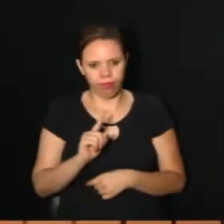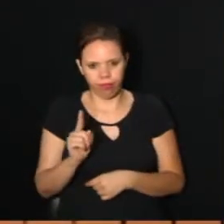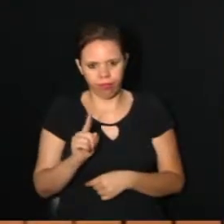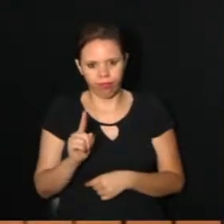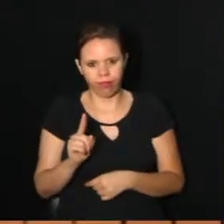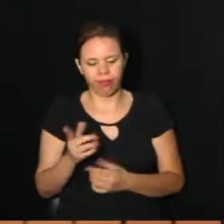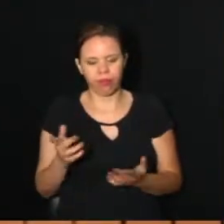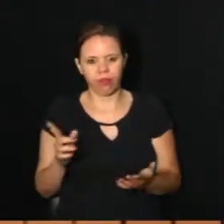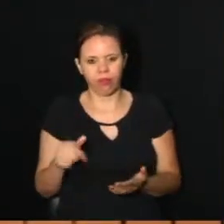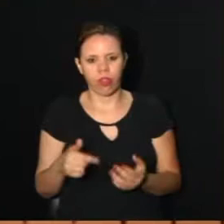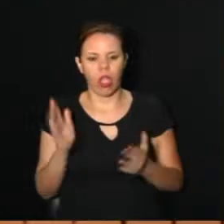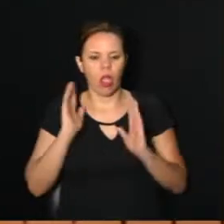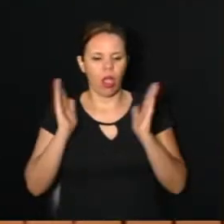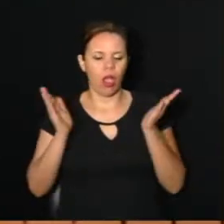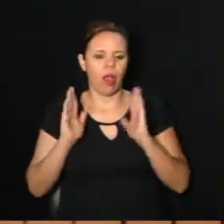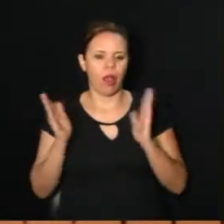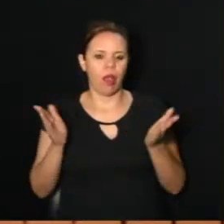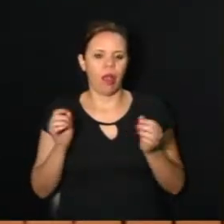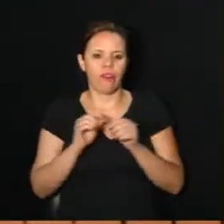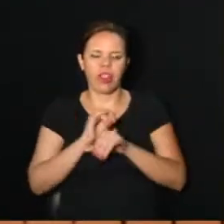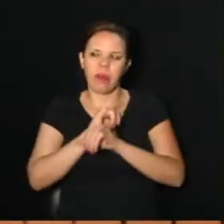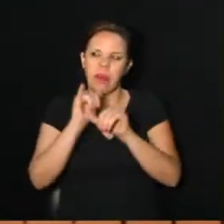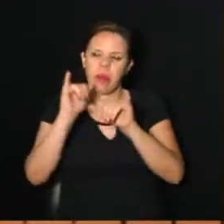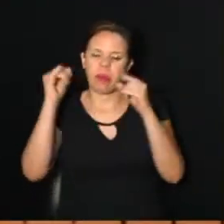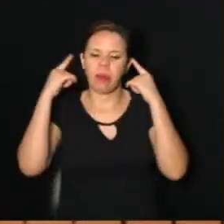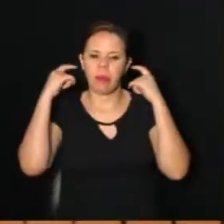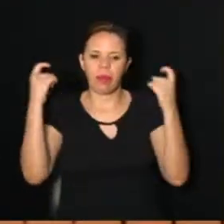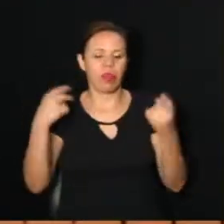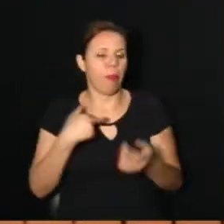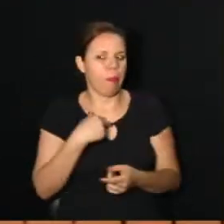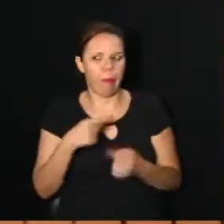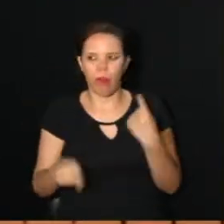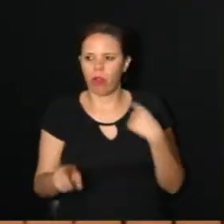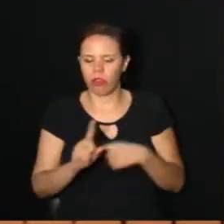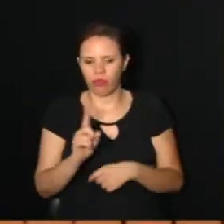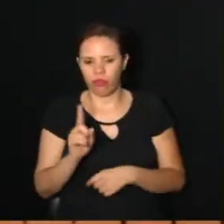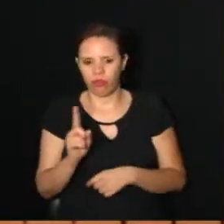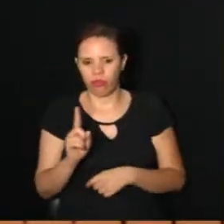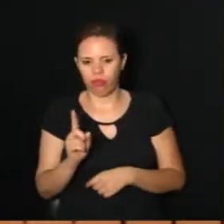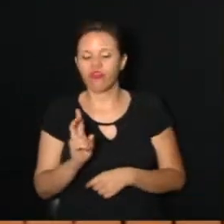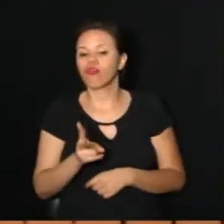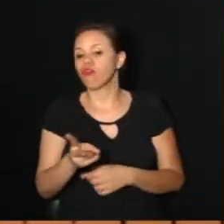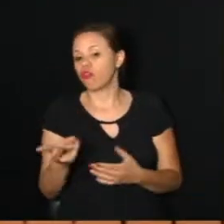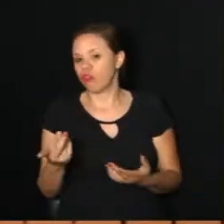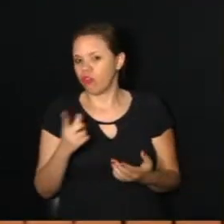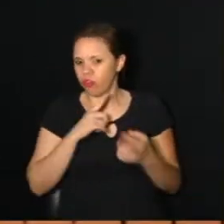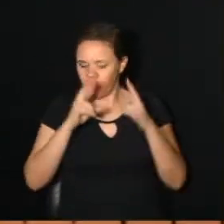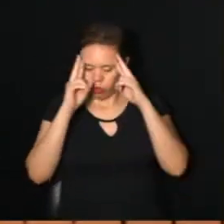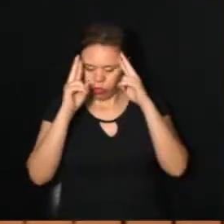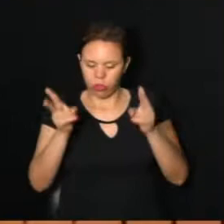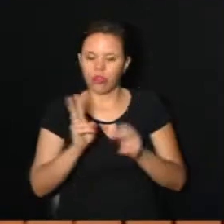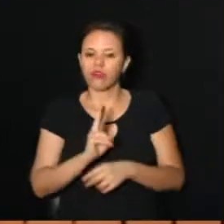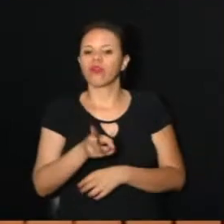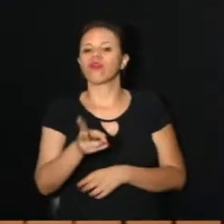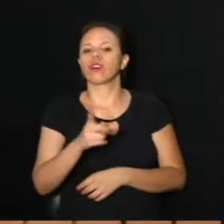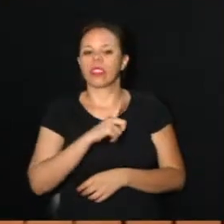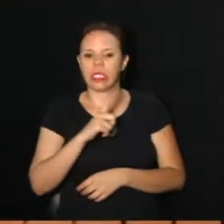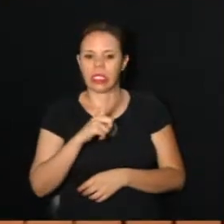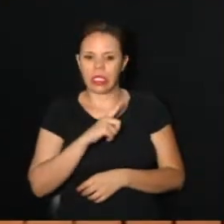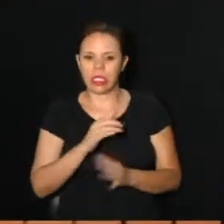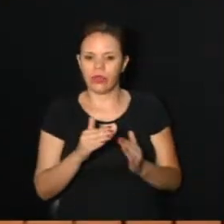som. Um caminhão de som, fazendo propaganda. Não tem cabimento, né? Então, continua o respeito que tem que haver